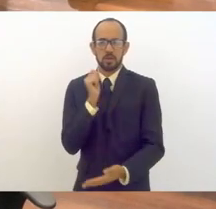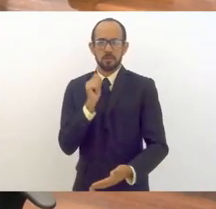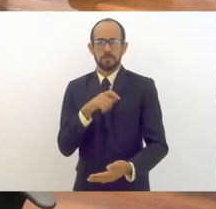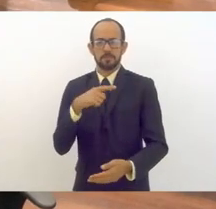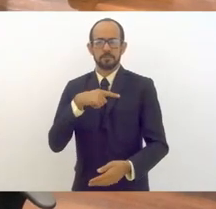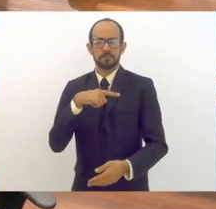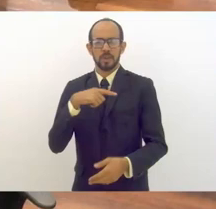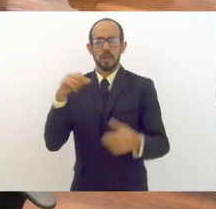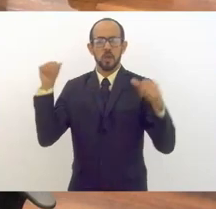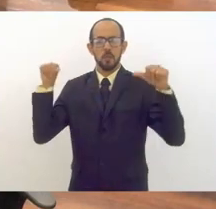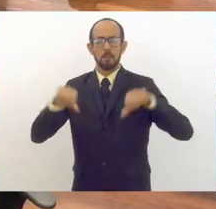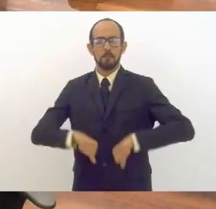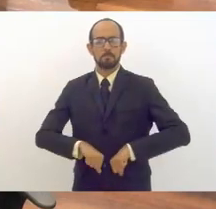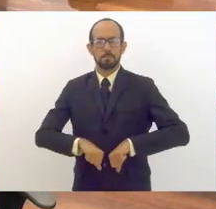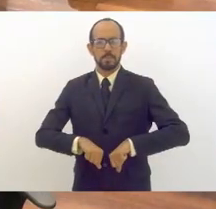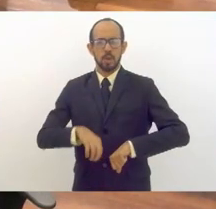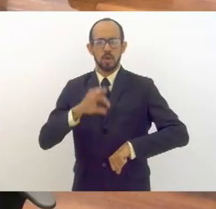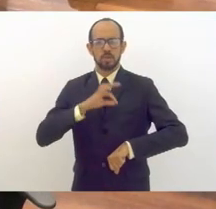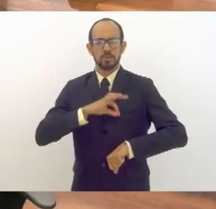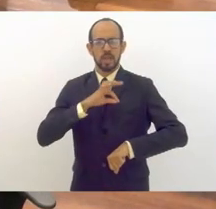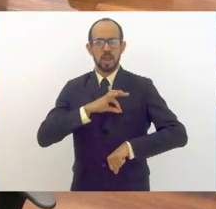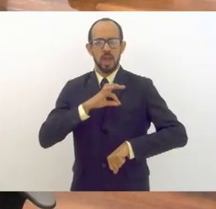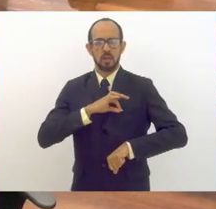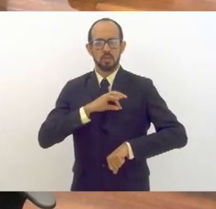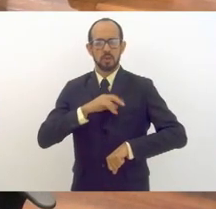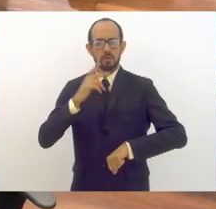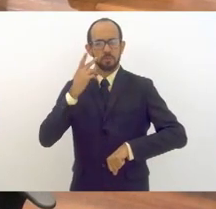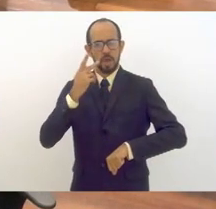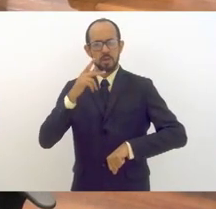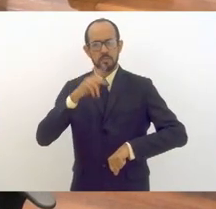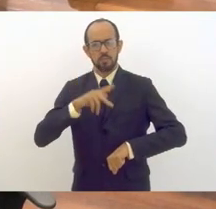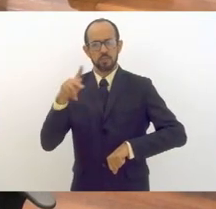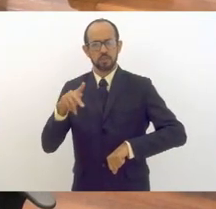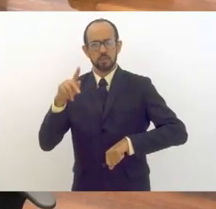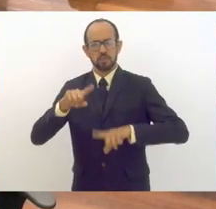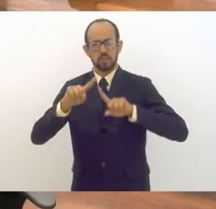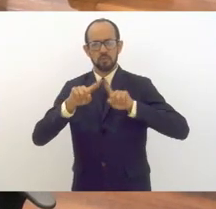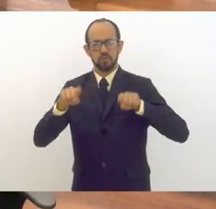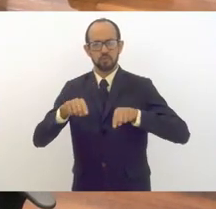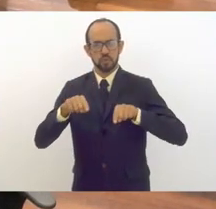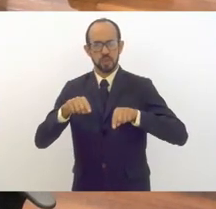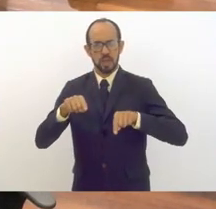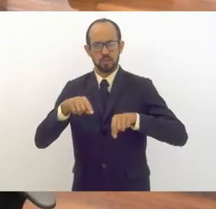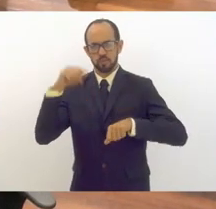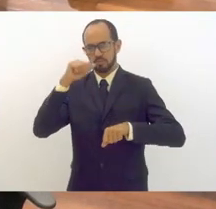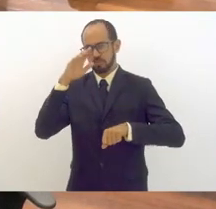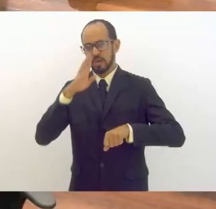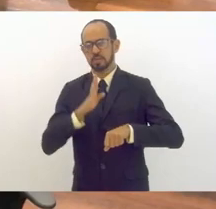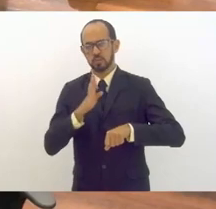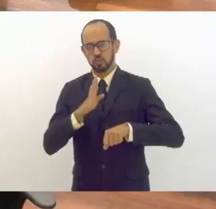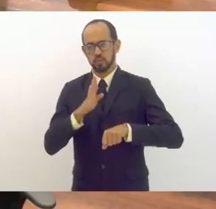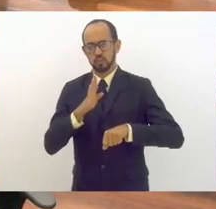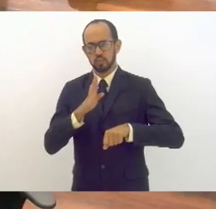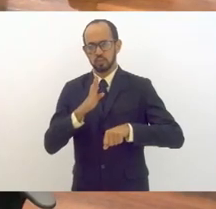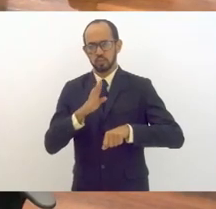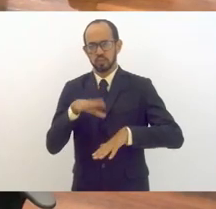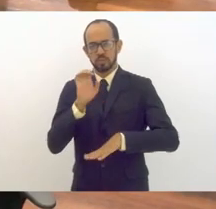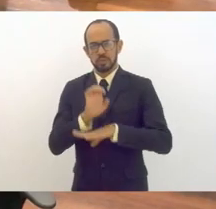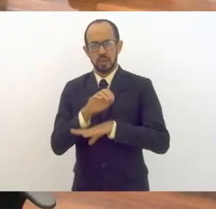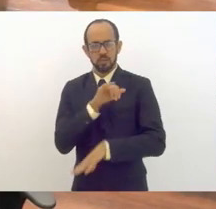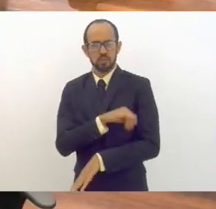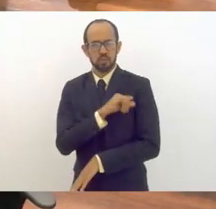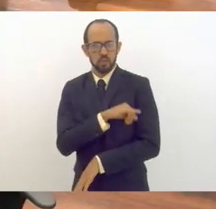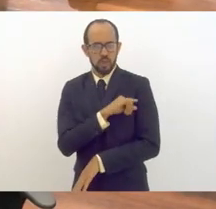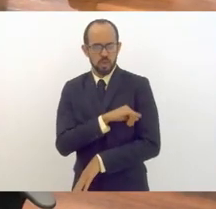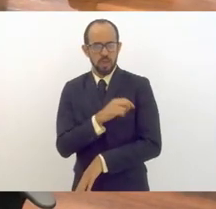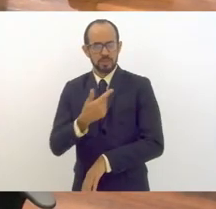piso salarial para professores e funcionários do nosso país. O Estado do Rio é a segunda economia